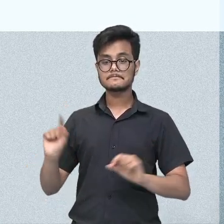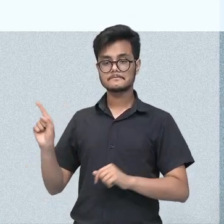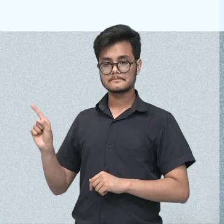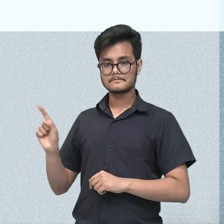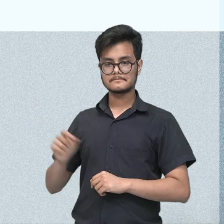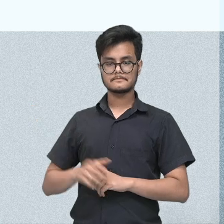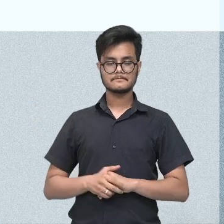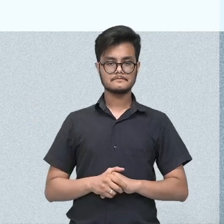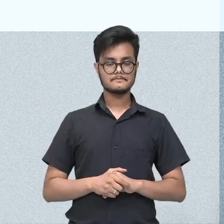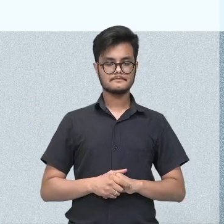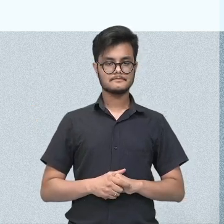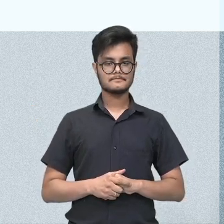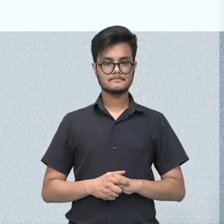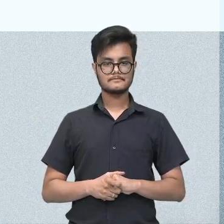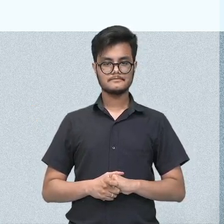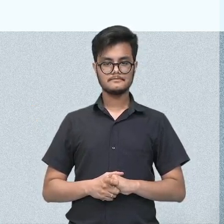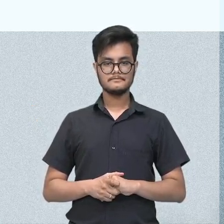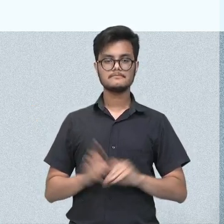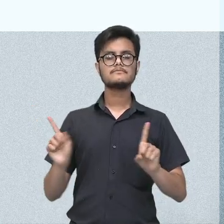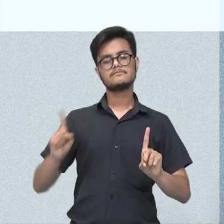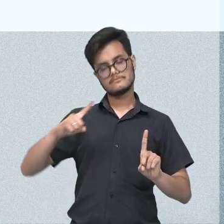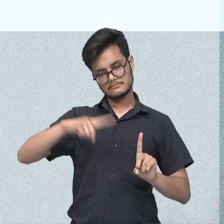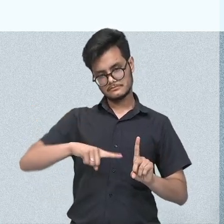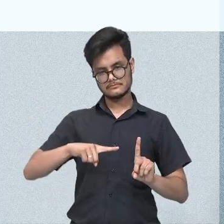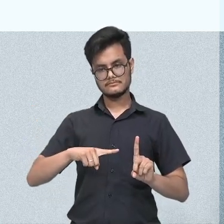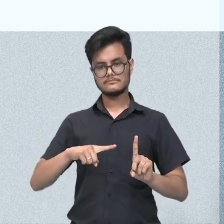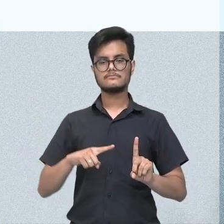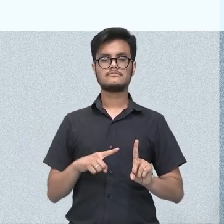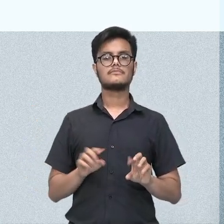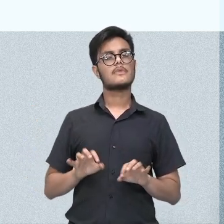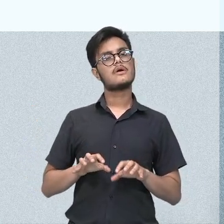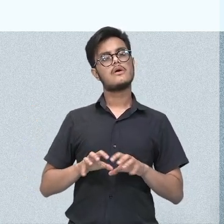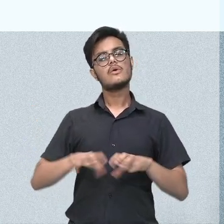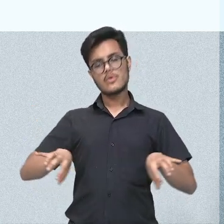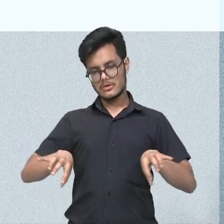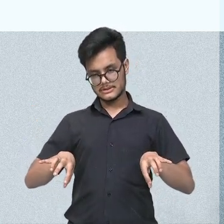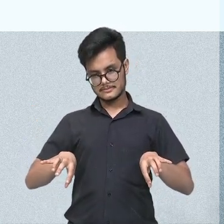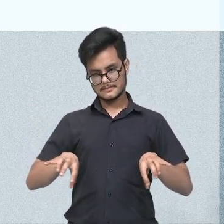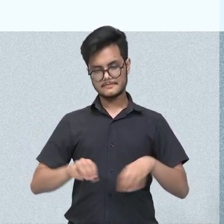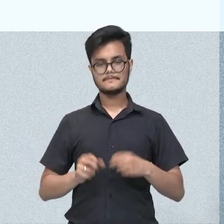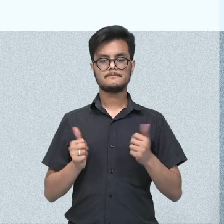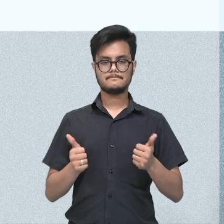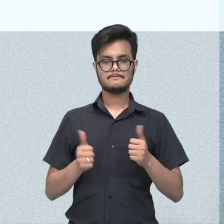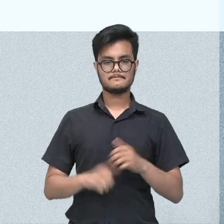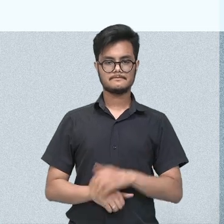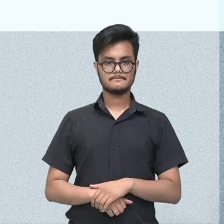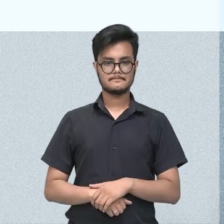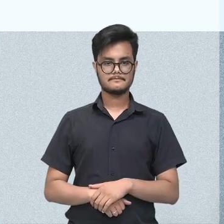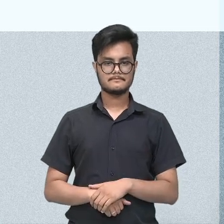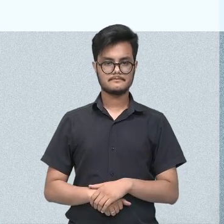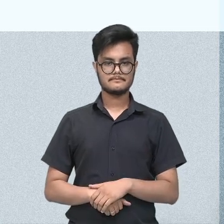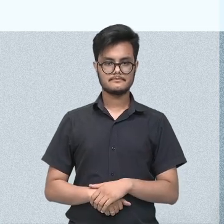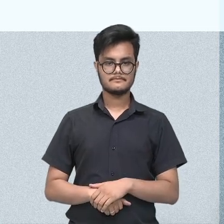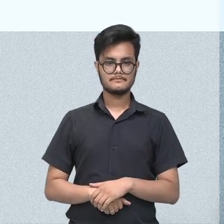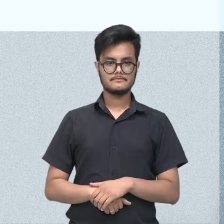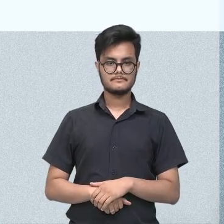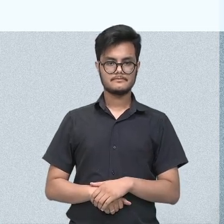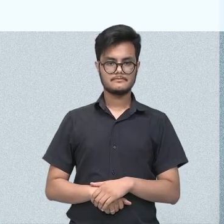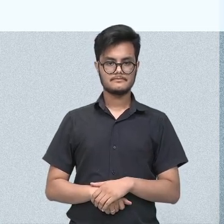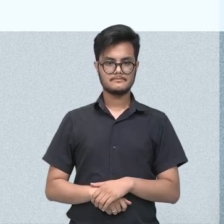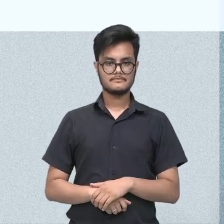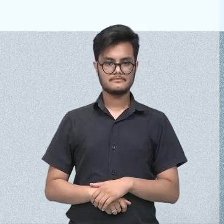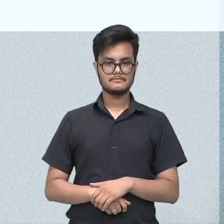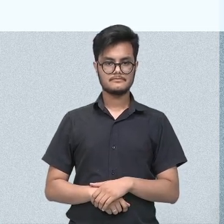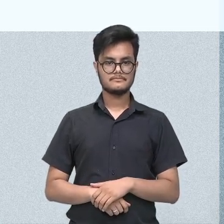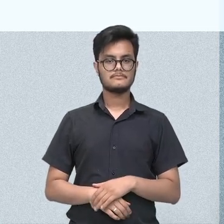do indutor, ele é desfeito a ligação terra, é como eu tivesse cortado, tá? Cortei o fio terra